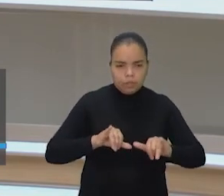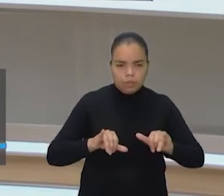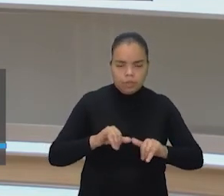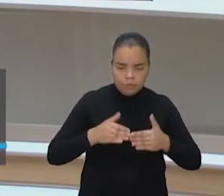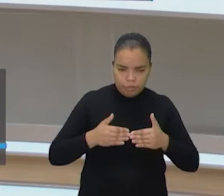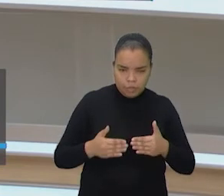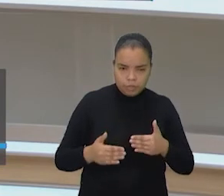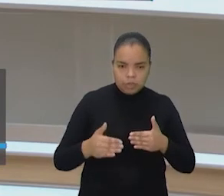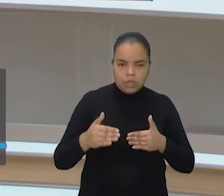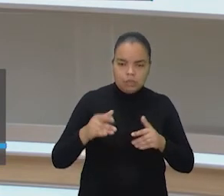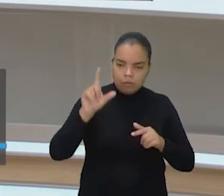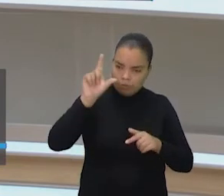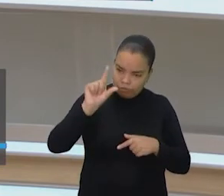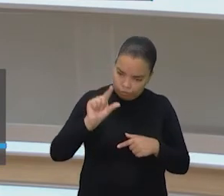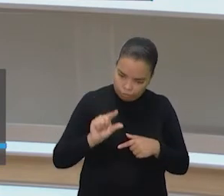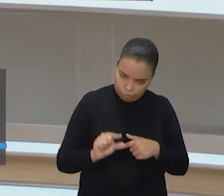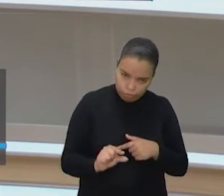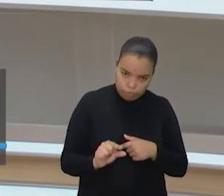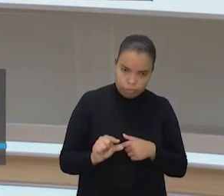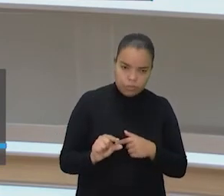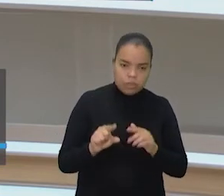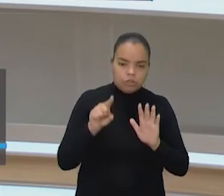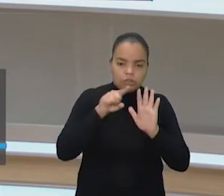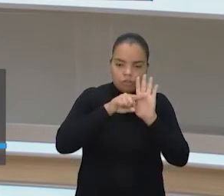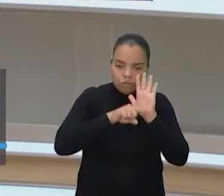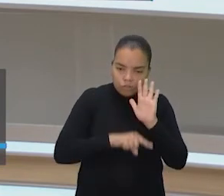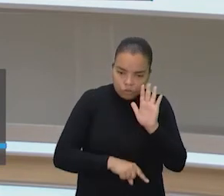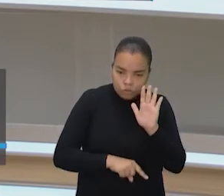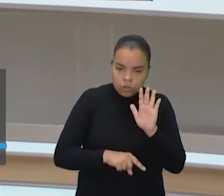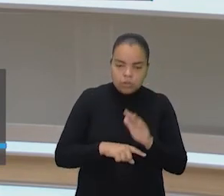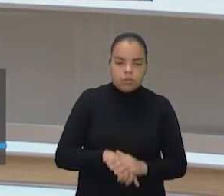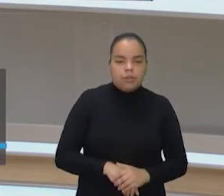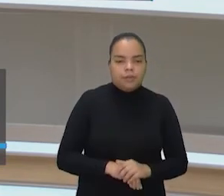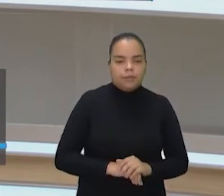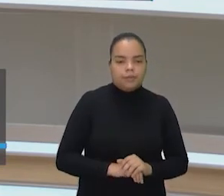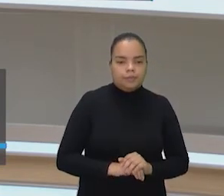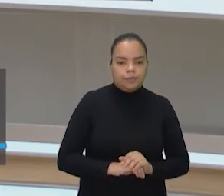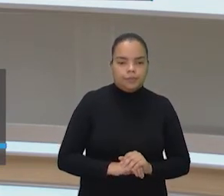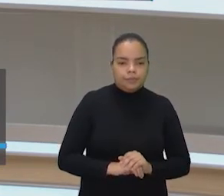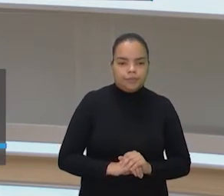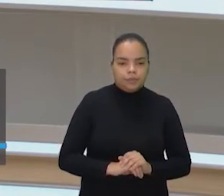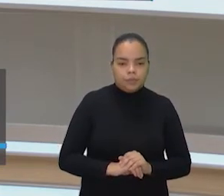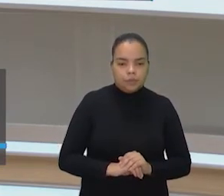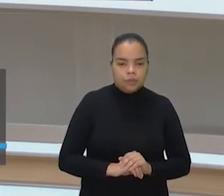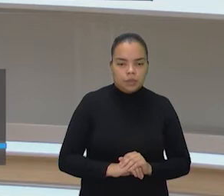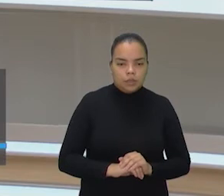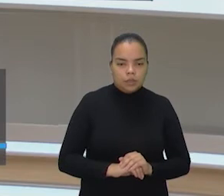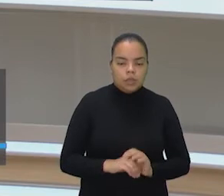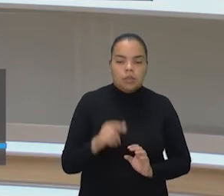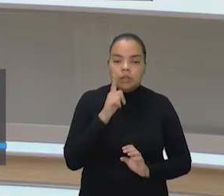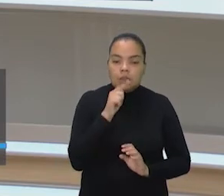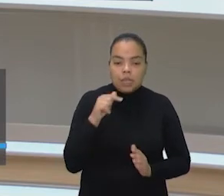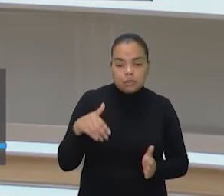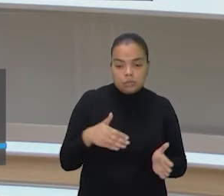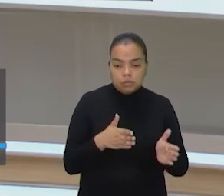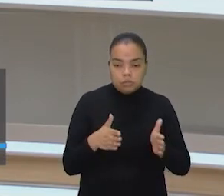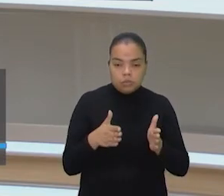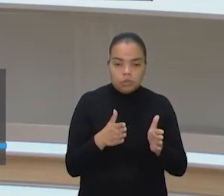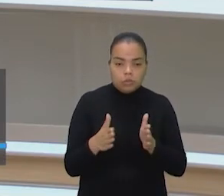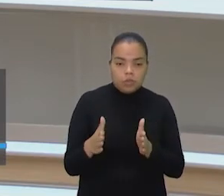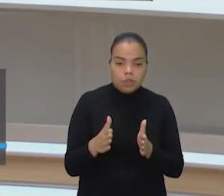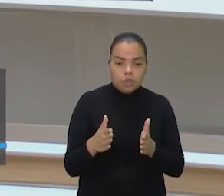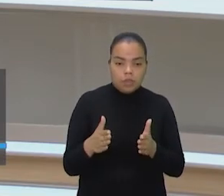tempo, o decaimento é diminuir a massa aí de radiação pela metade. Lá no caso do rio, quando passava o